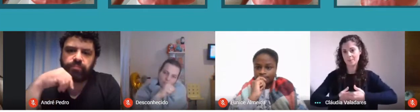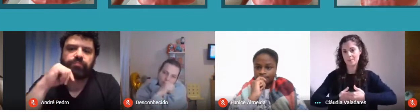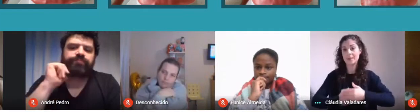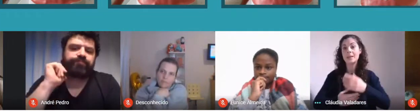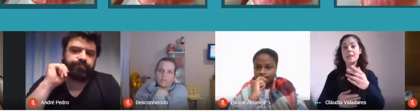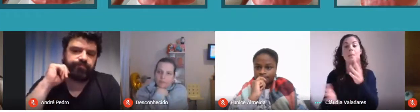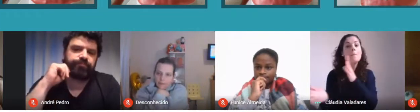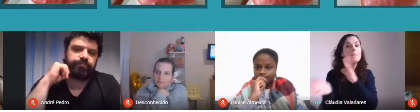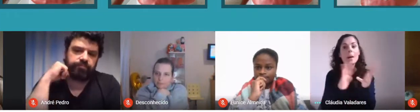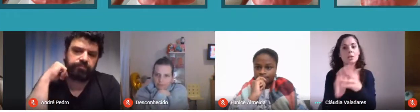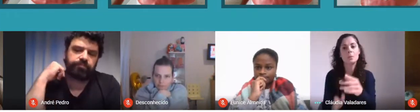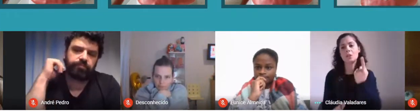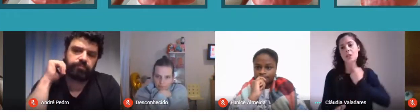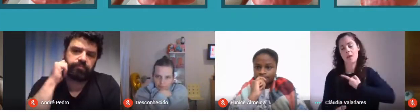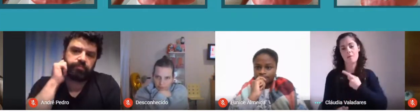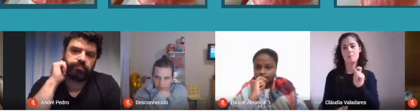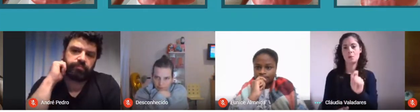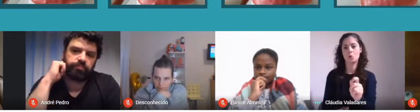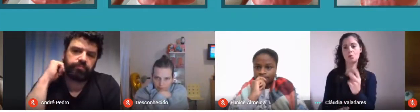minutos.